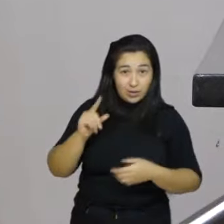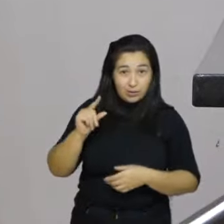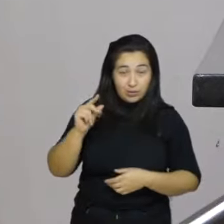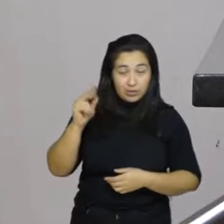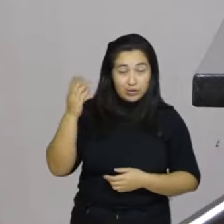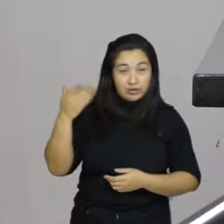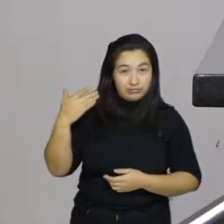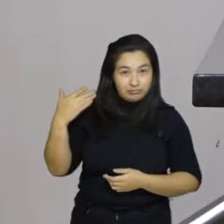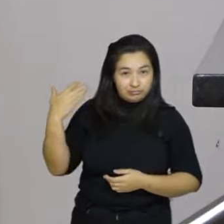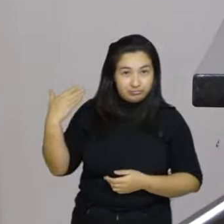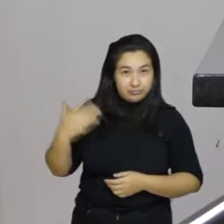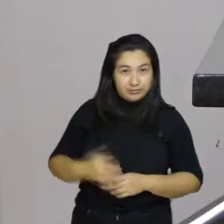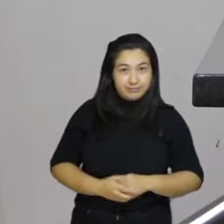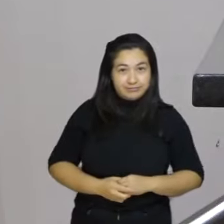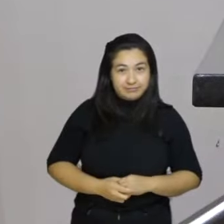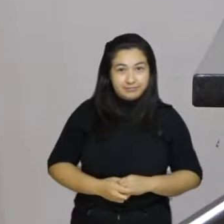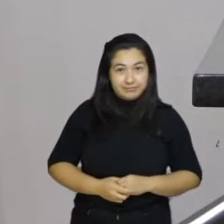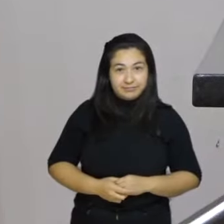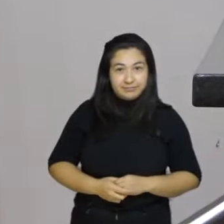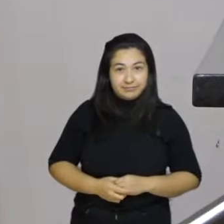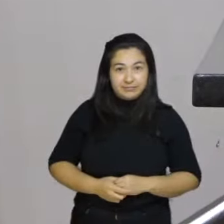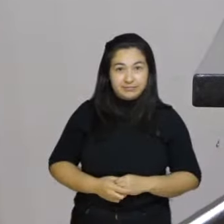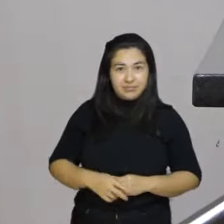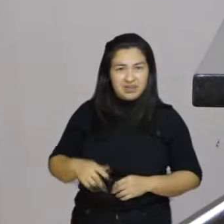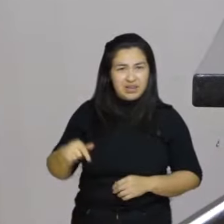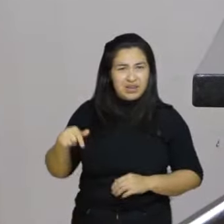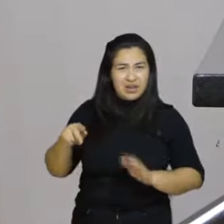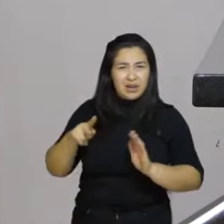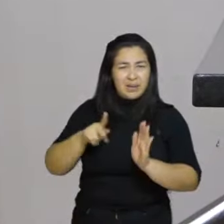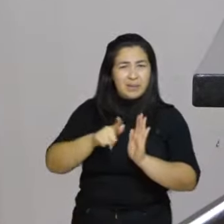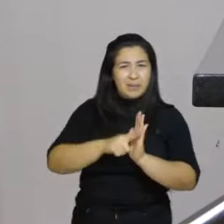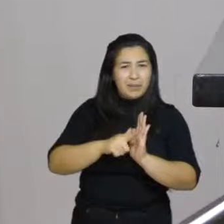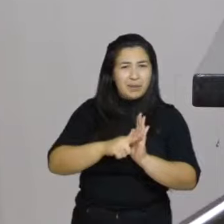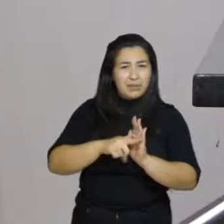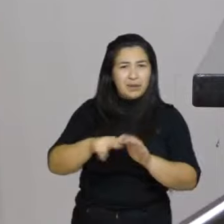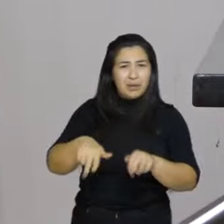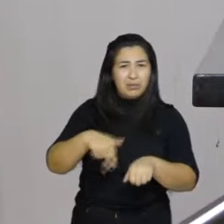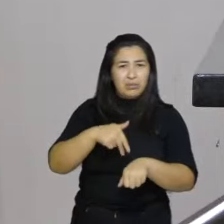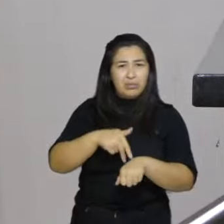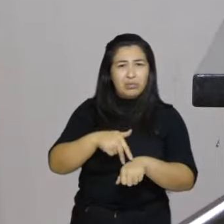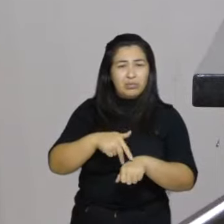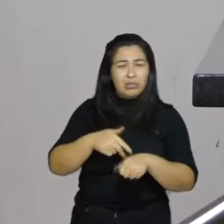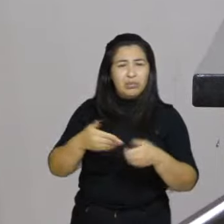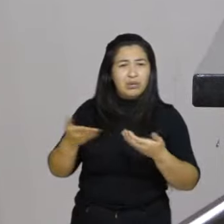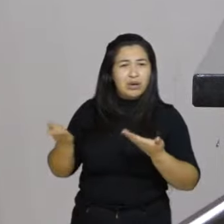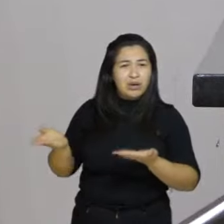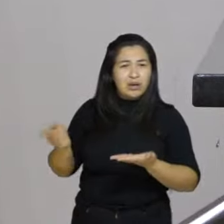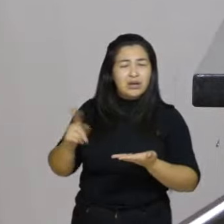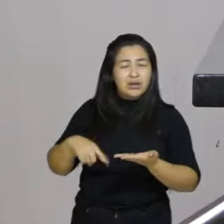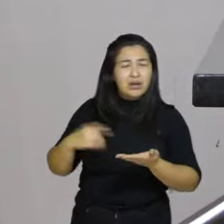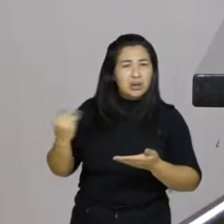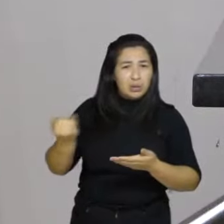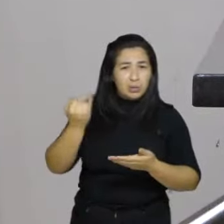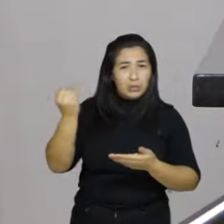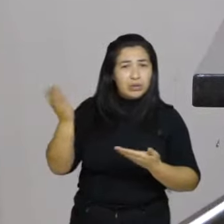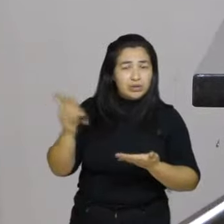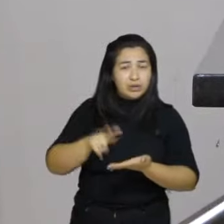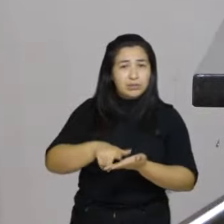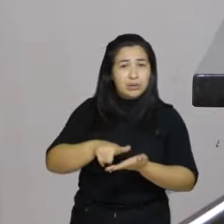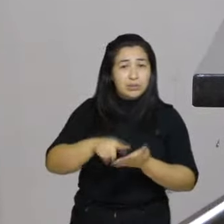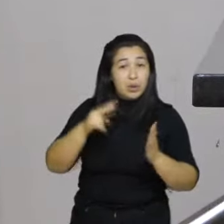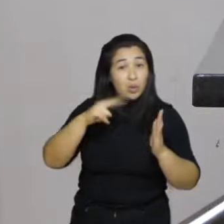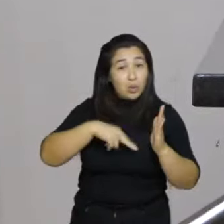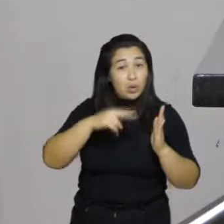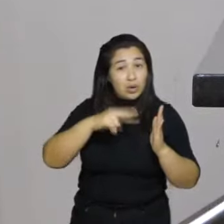ultimamente geralmente não trago material pra Tribuna mas hoje eu faço questão de trazer quero ler para vocês aqui